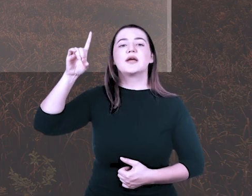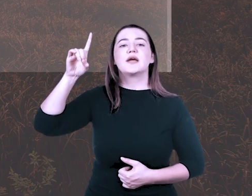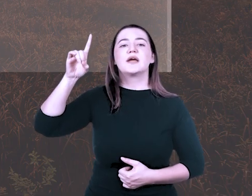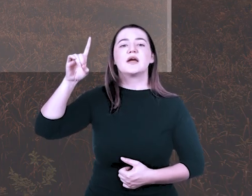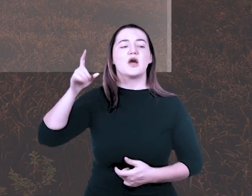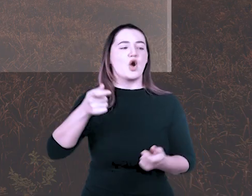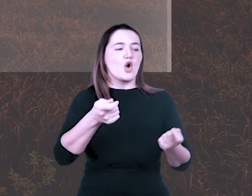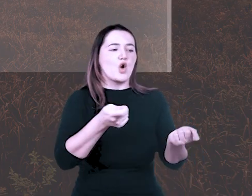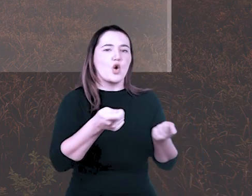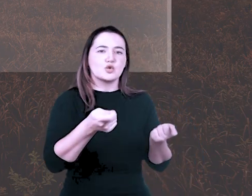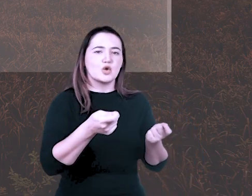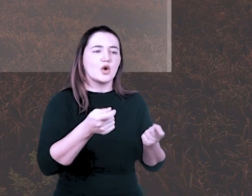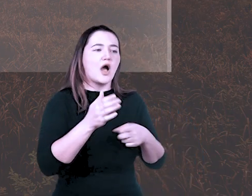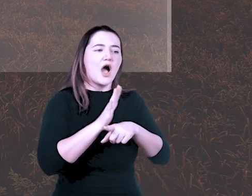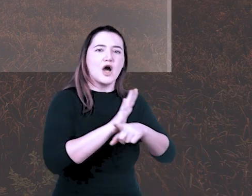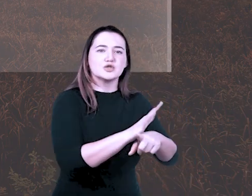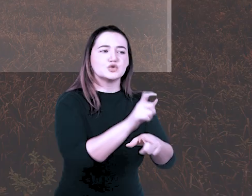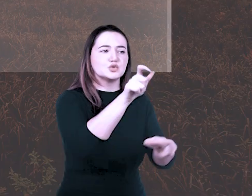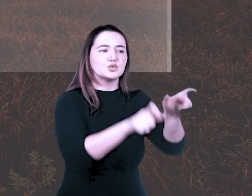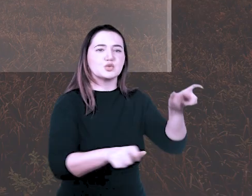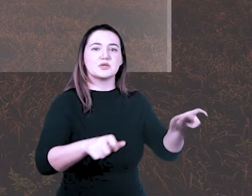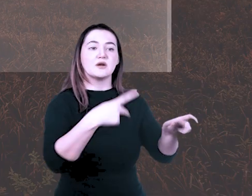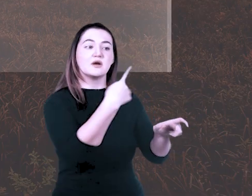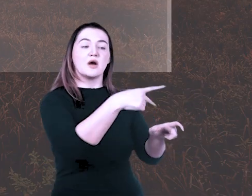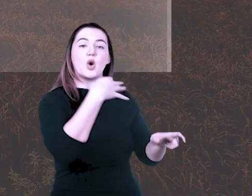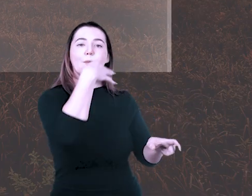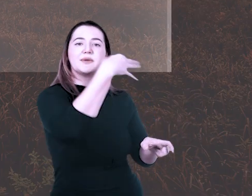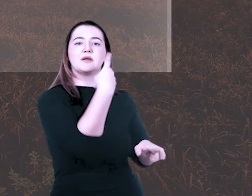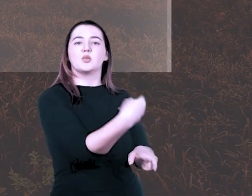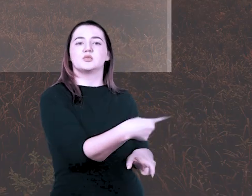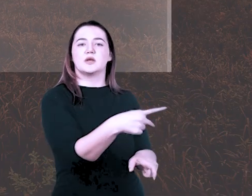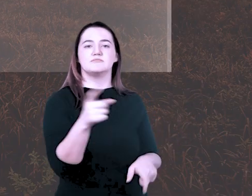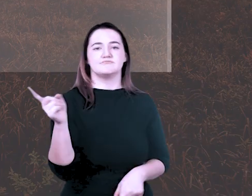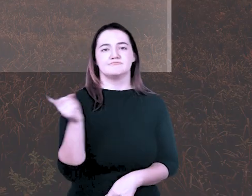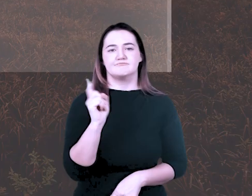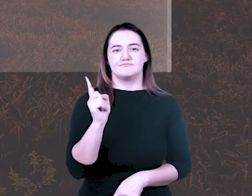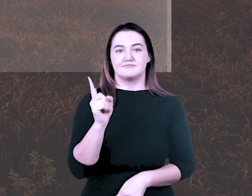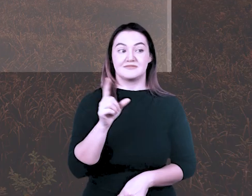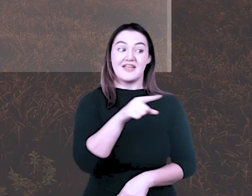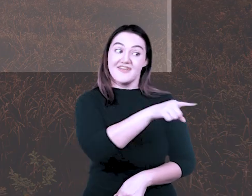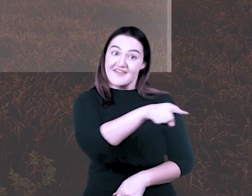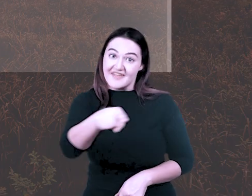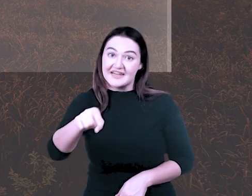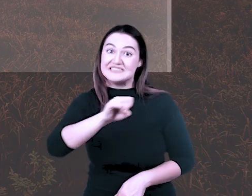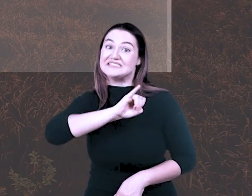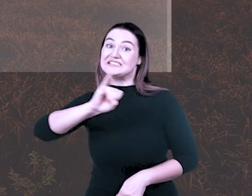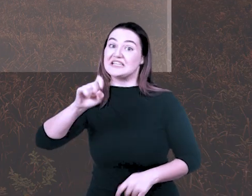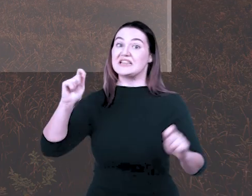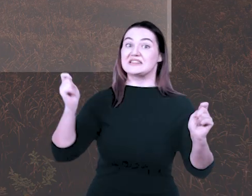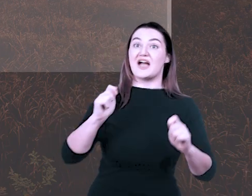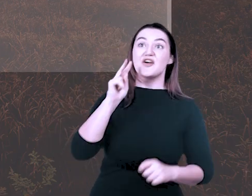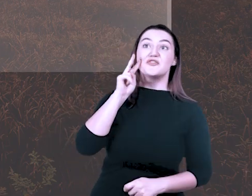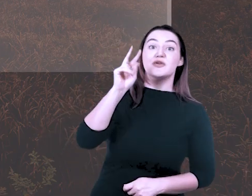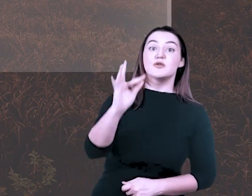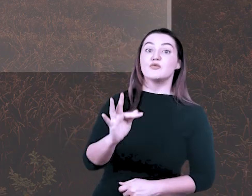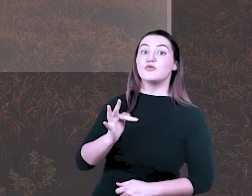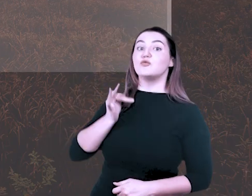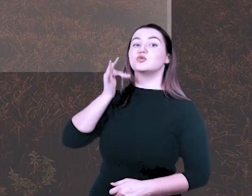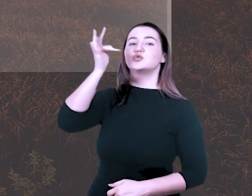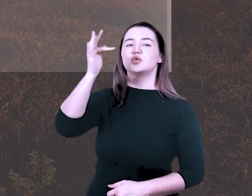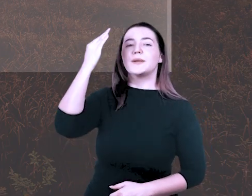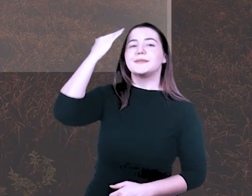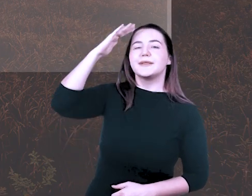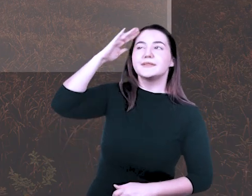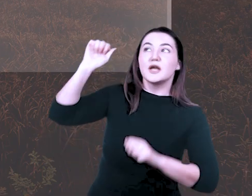outra forma que eles escolheriam ser conduzidos, se pudessem ver o fim desde o princípio e